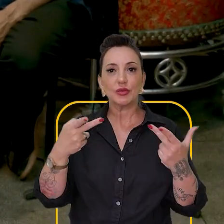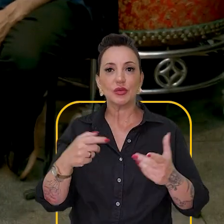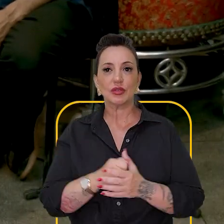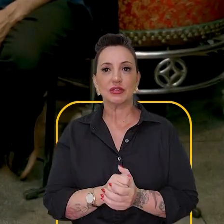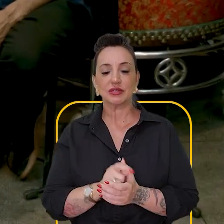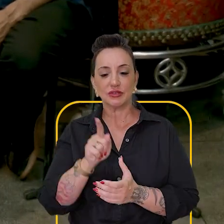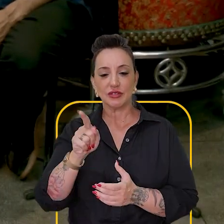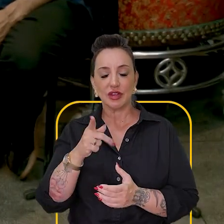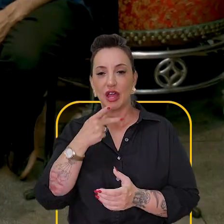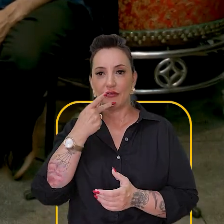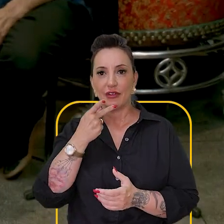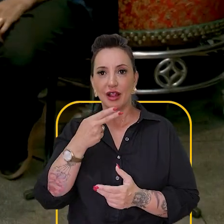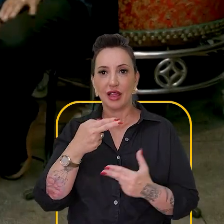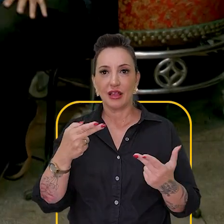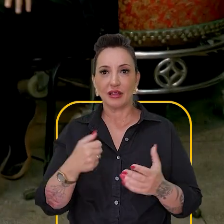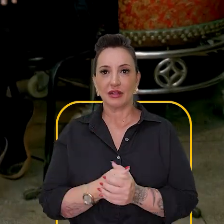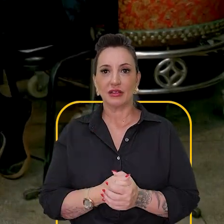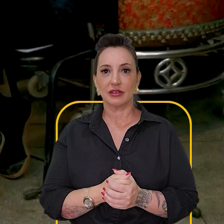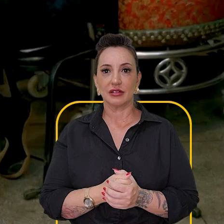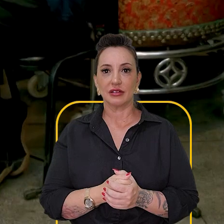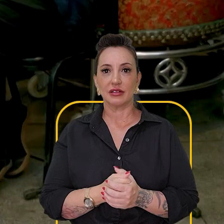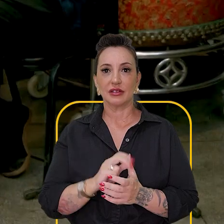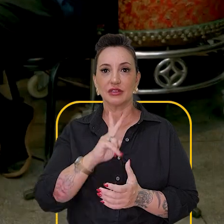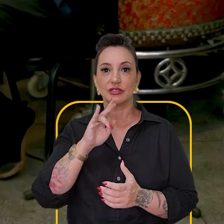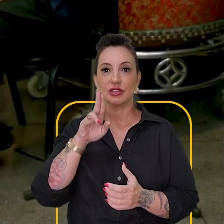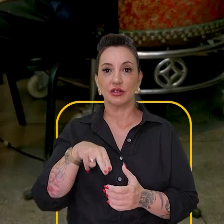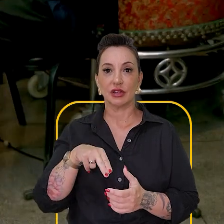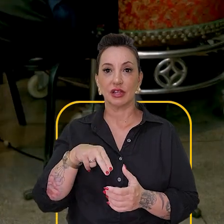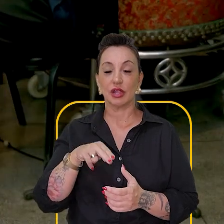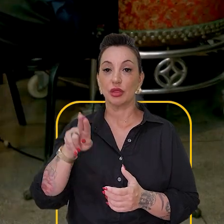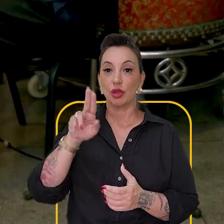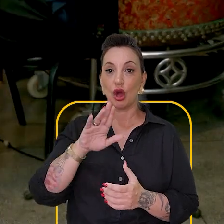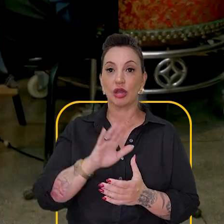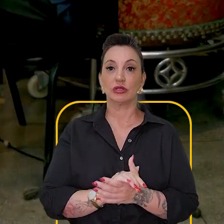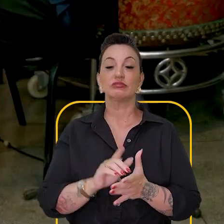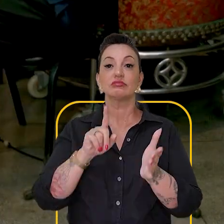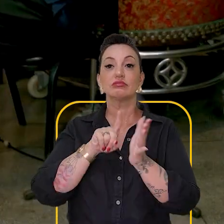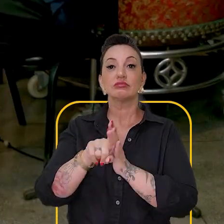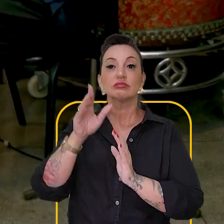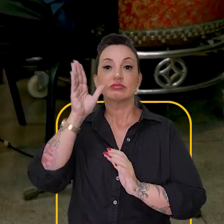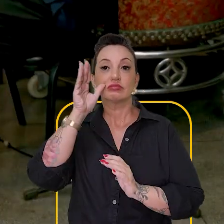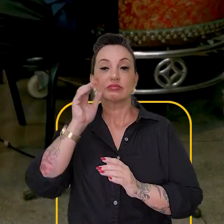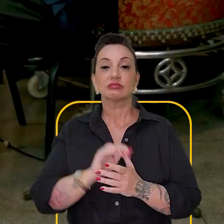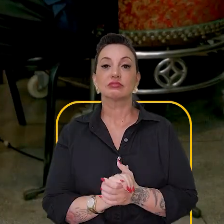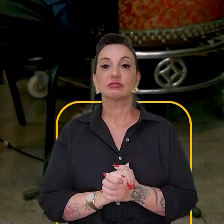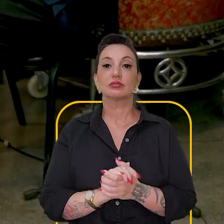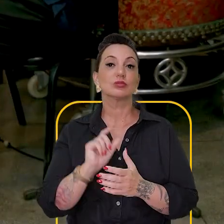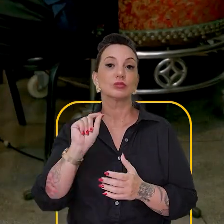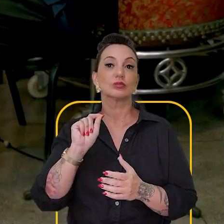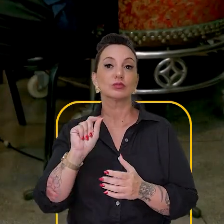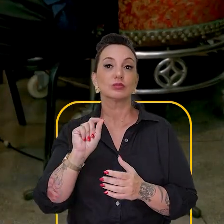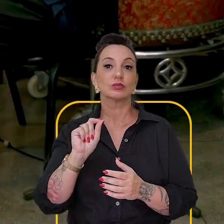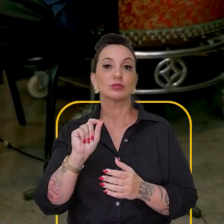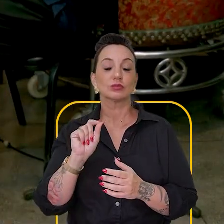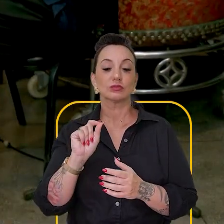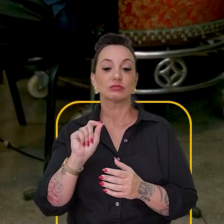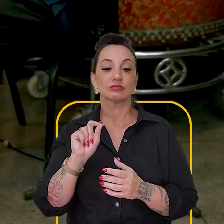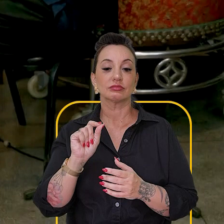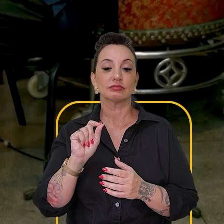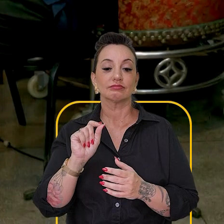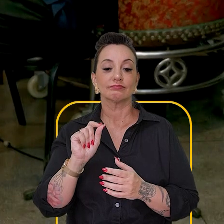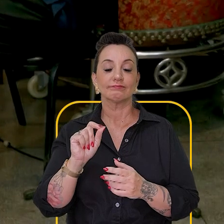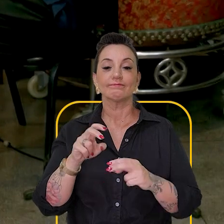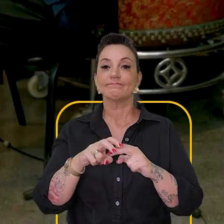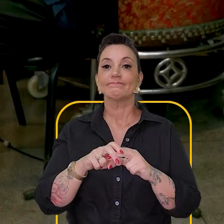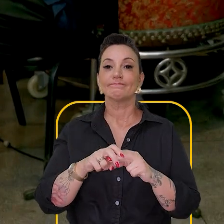é impressionante mesmo agora se f Deixa eu te perguntar uma coisa você falou do do chaulim do Norte eu queria